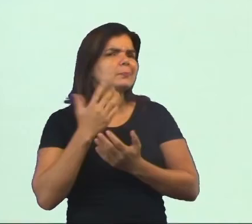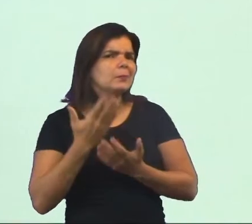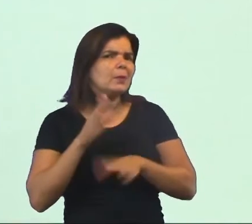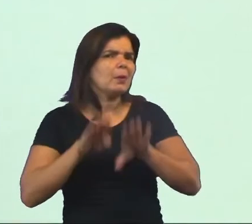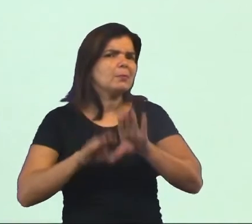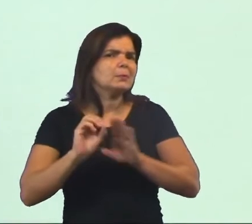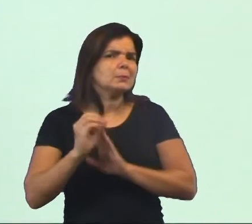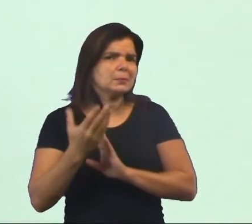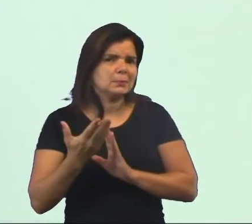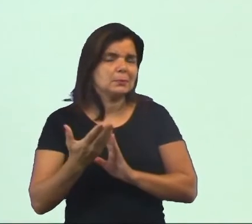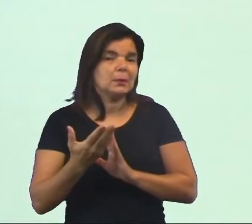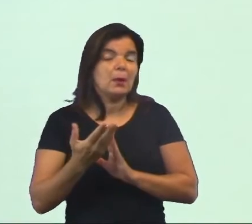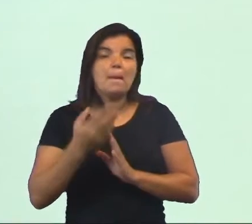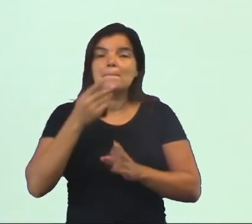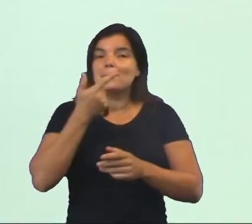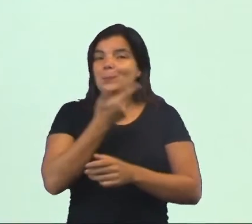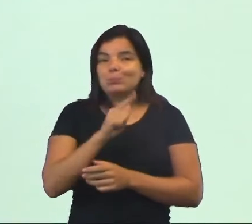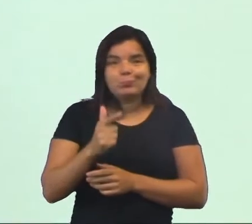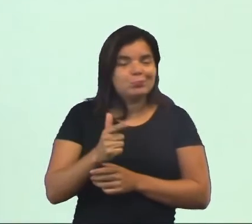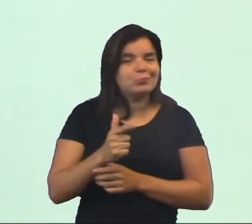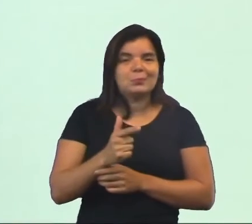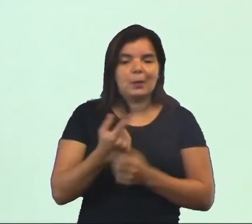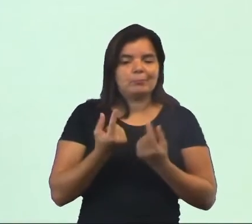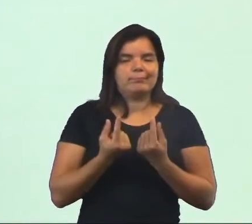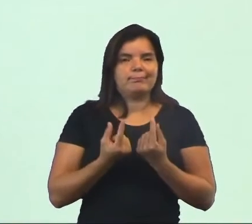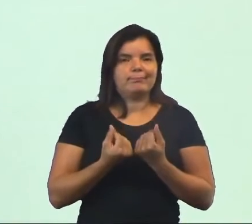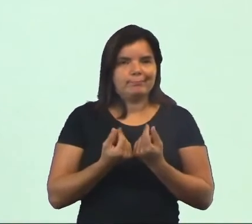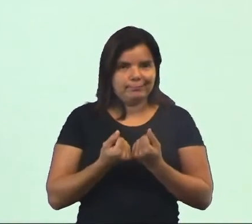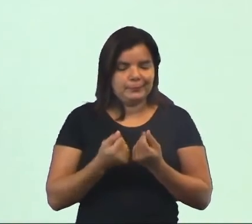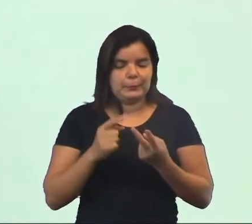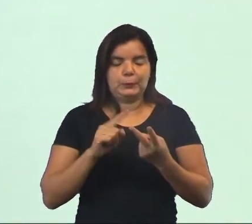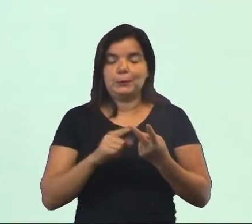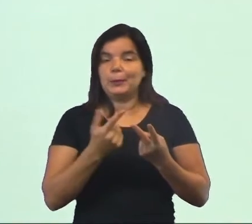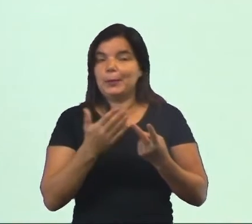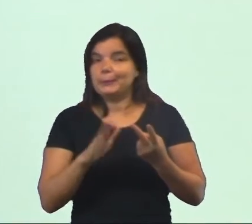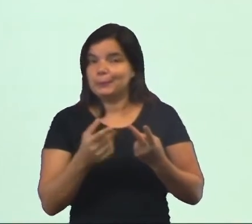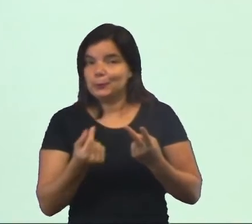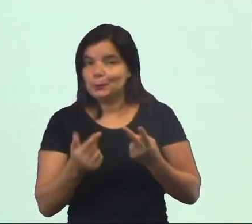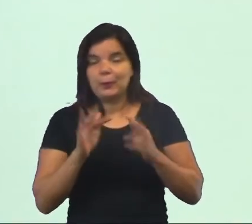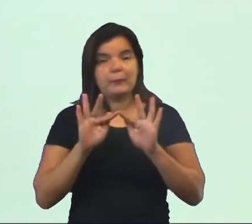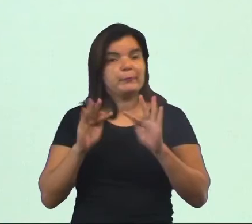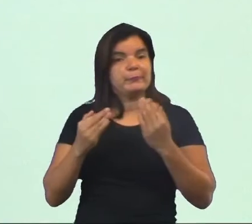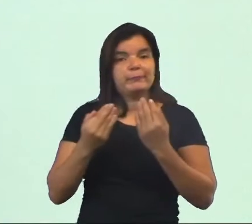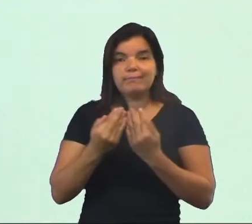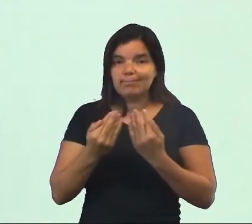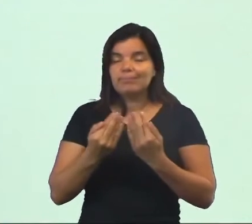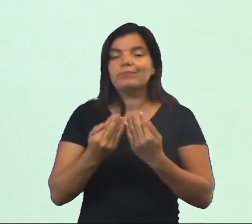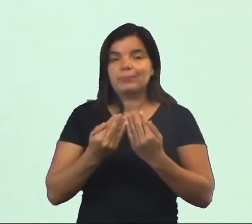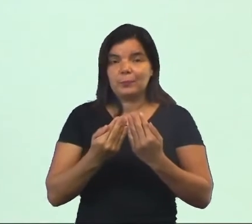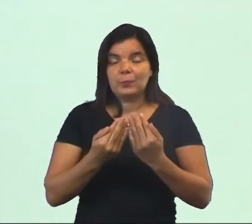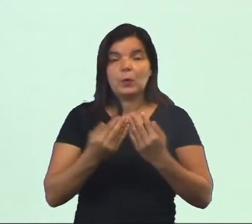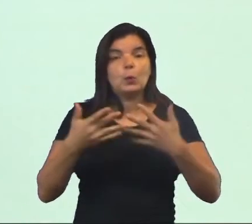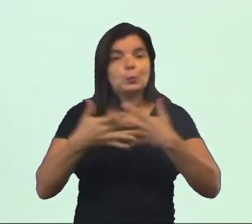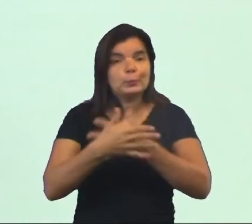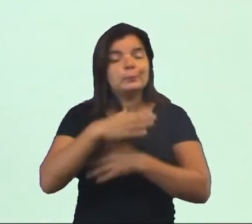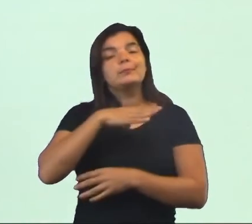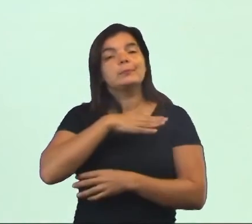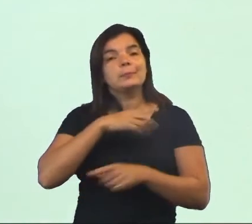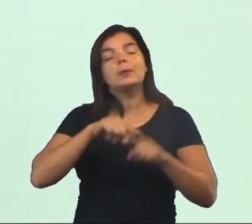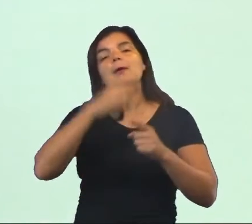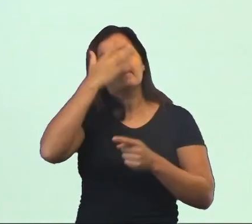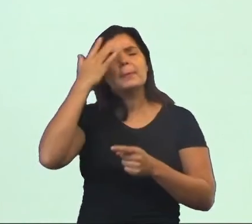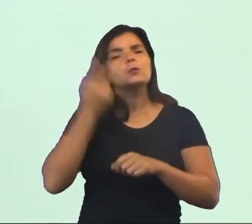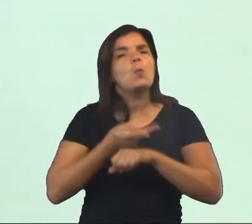vezes acontece? Por não terem condições financeiras, por não terem muitas vezes familiares nos centros urbanos, essas